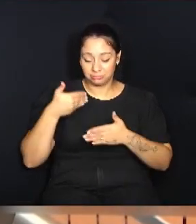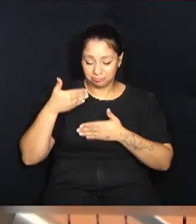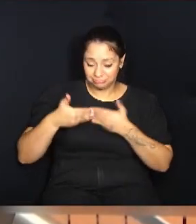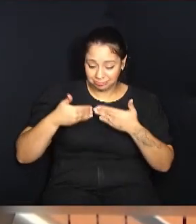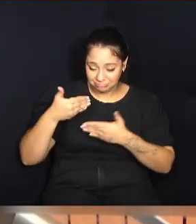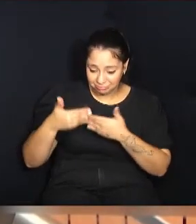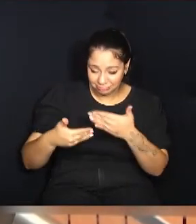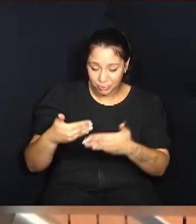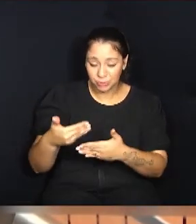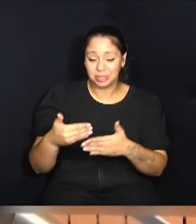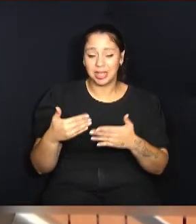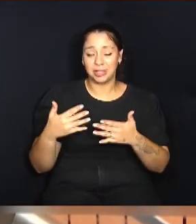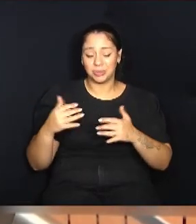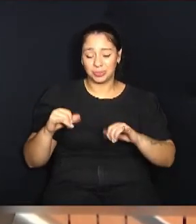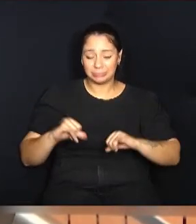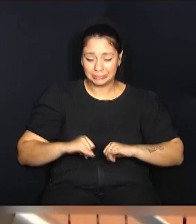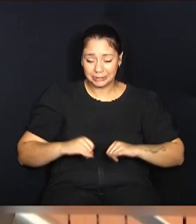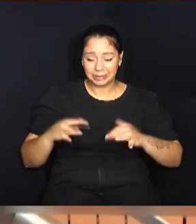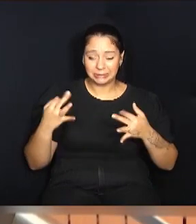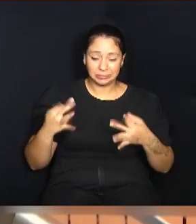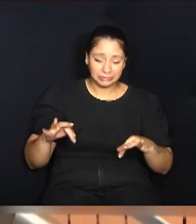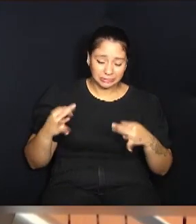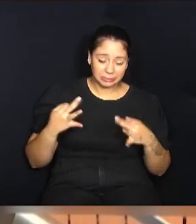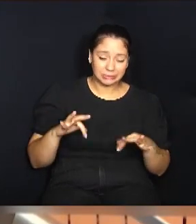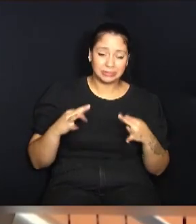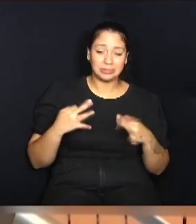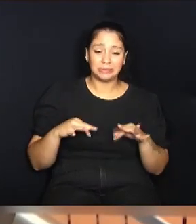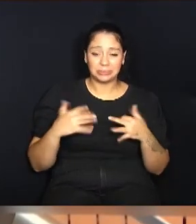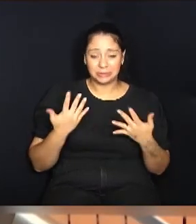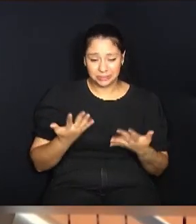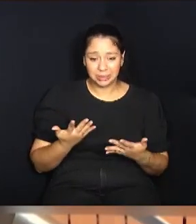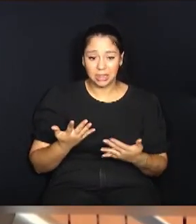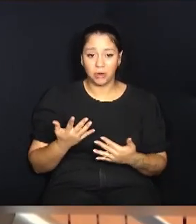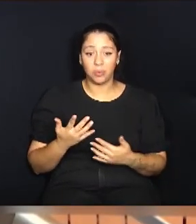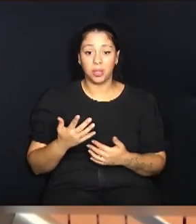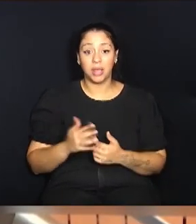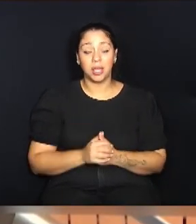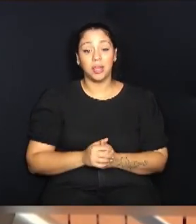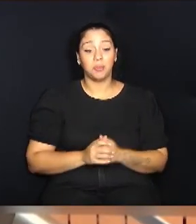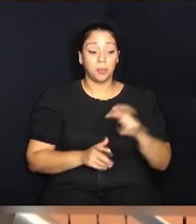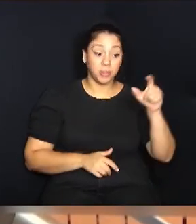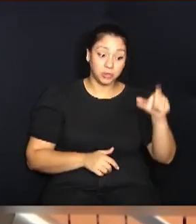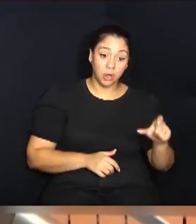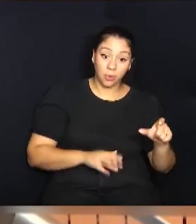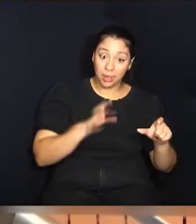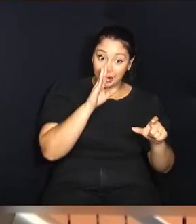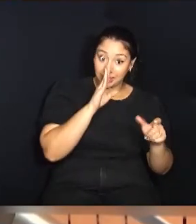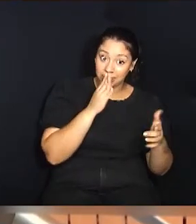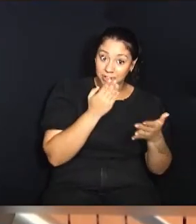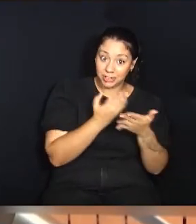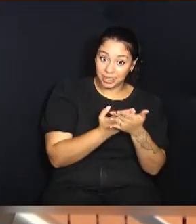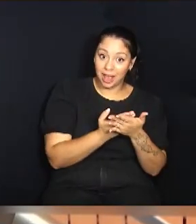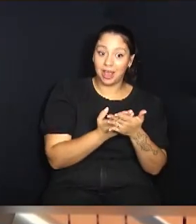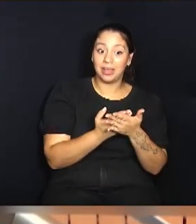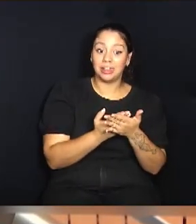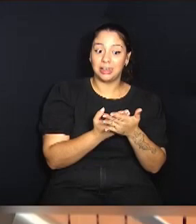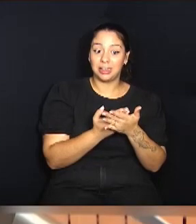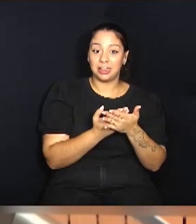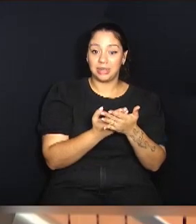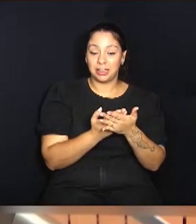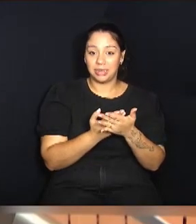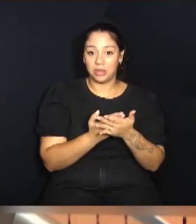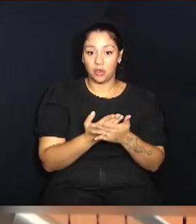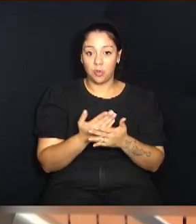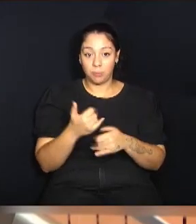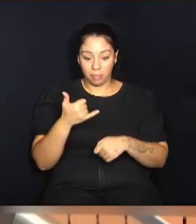processo doloroso, né? E para eles acreditarem em alguém que vai fazer uma